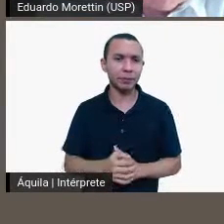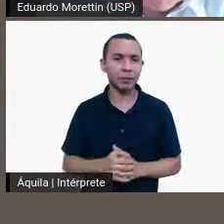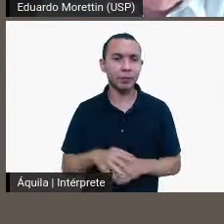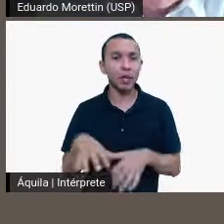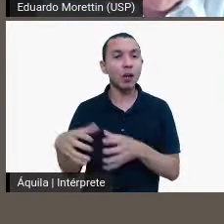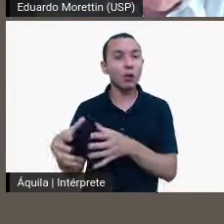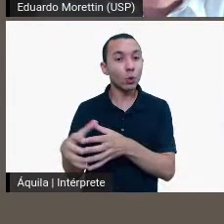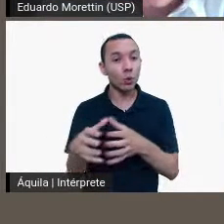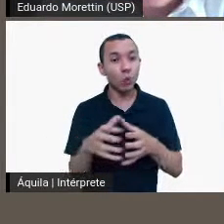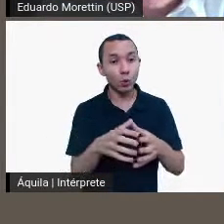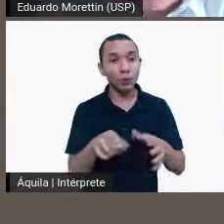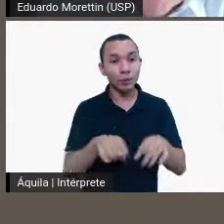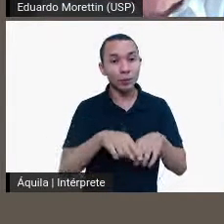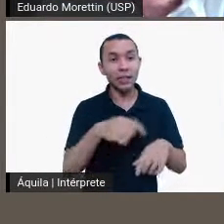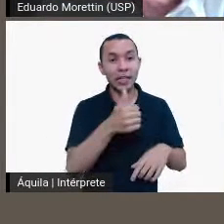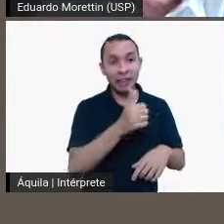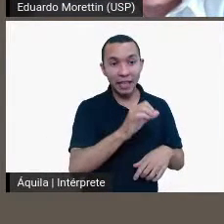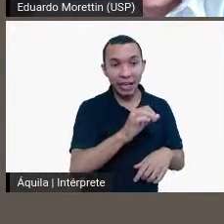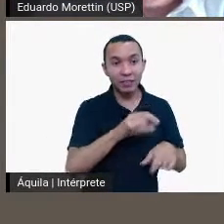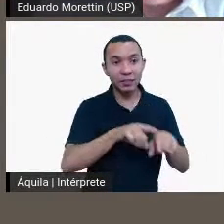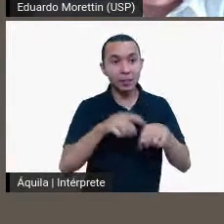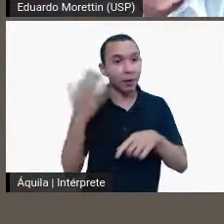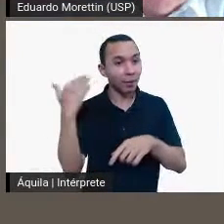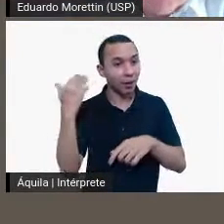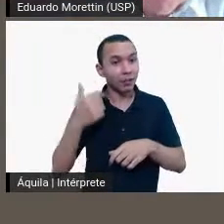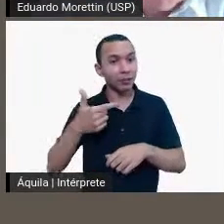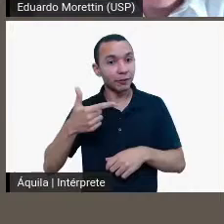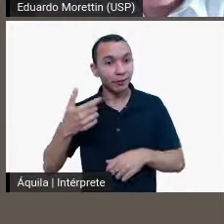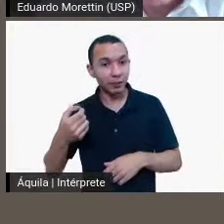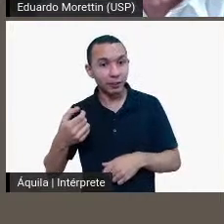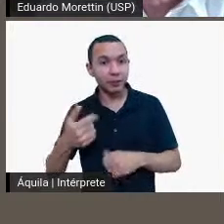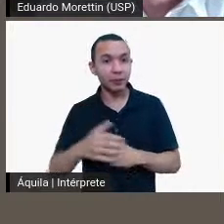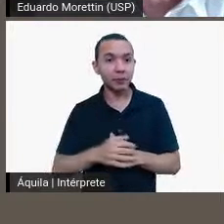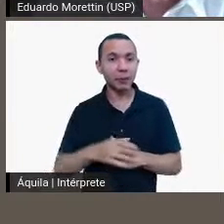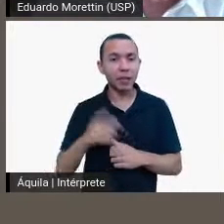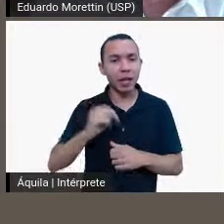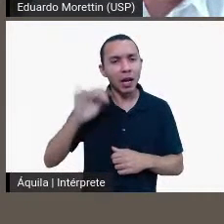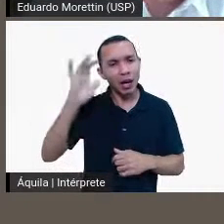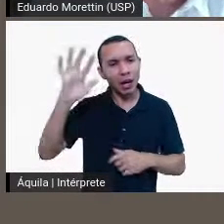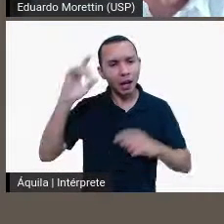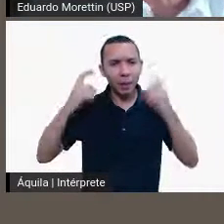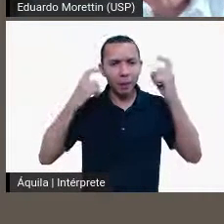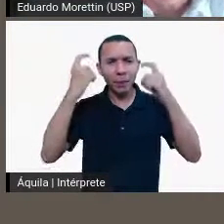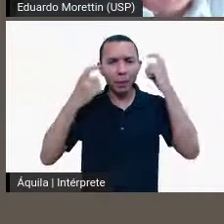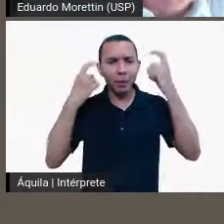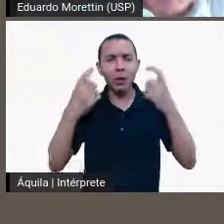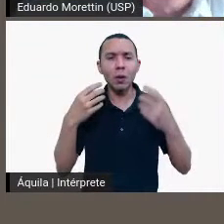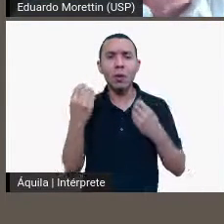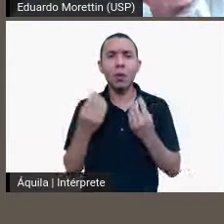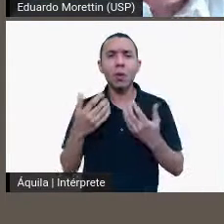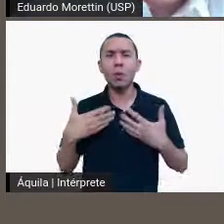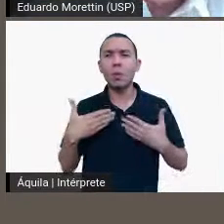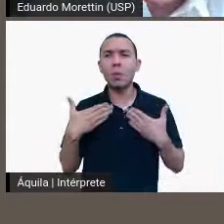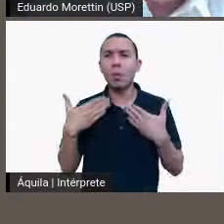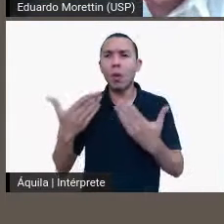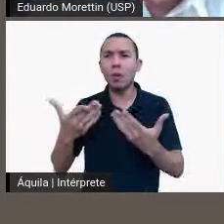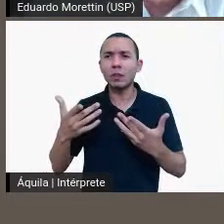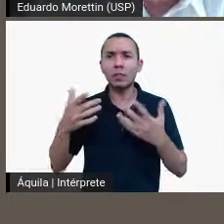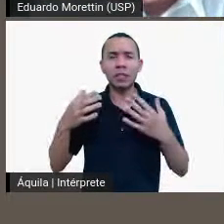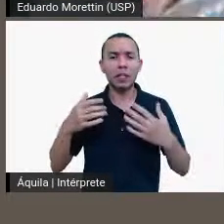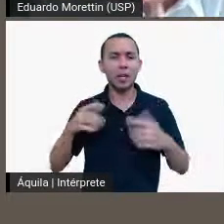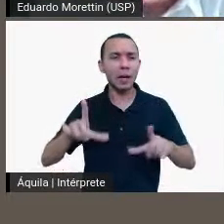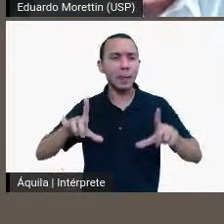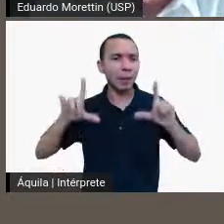décadas de 10 e 20, preocupados com a criação e a reflexão de outras formas de expressão estética. E